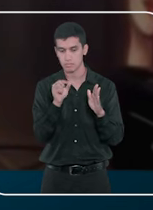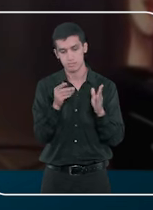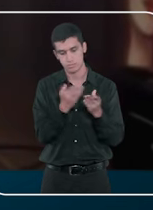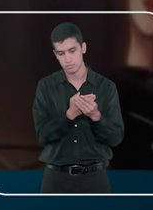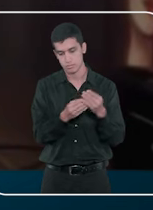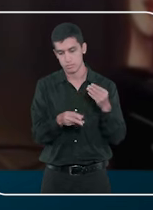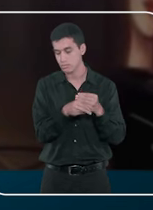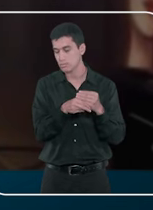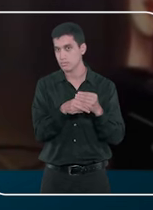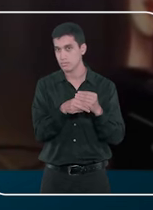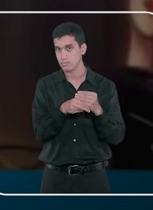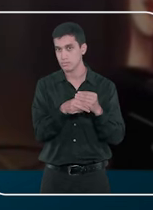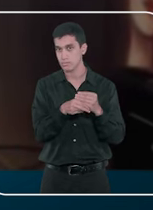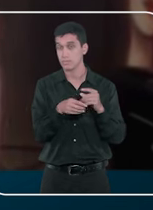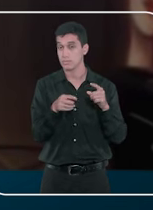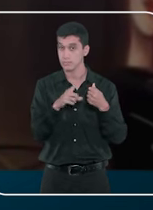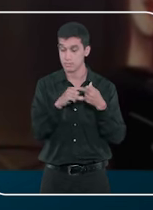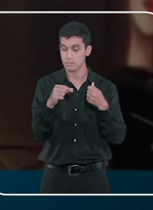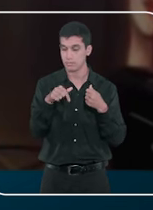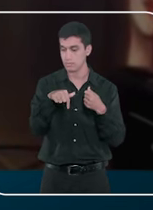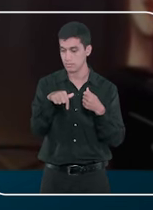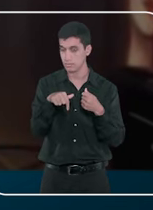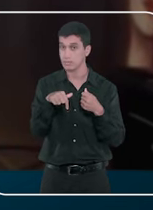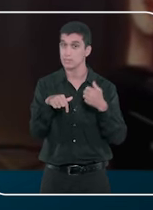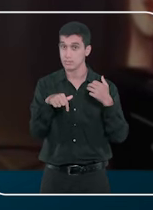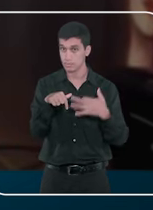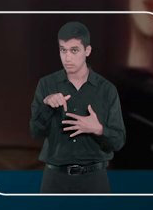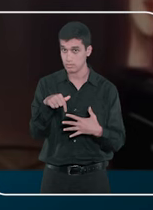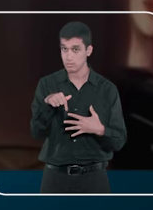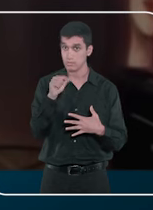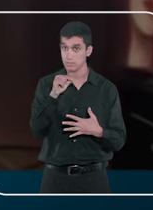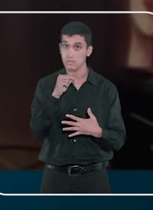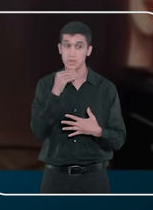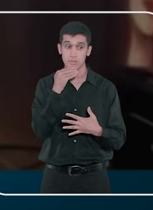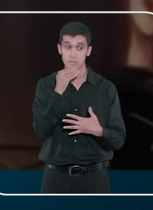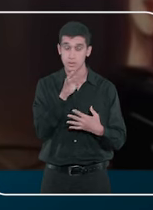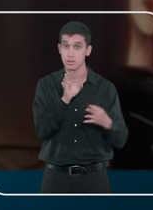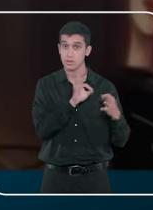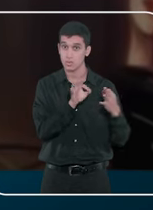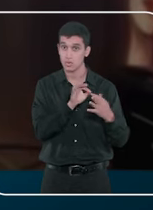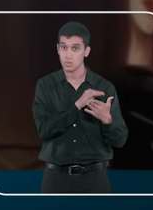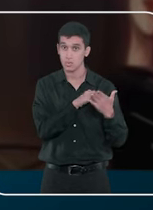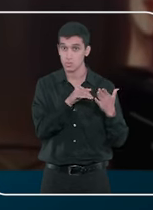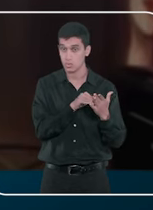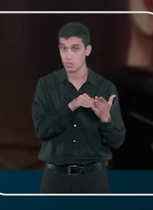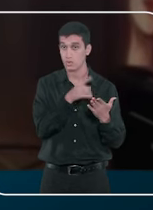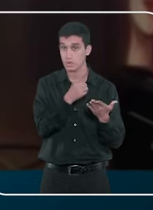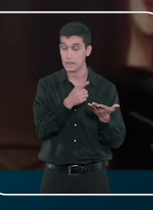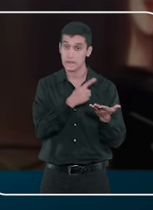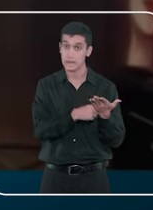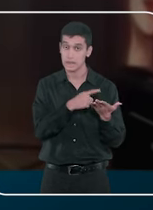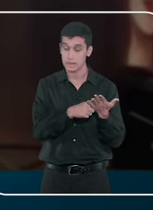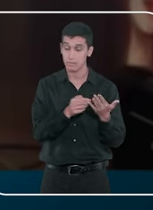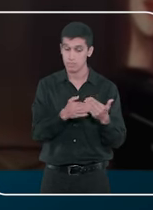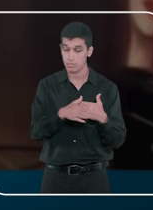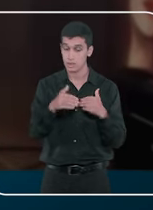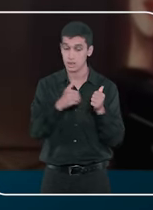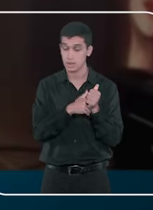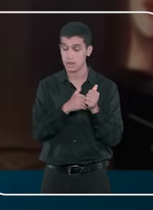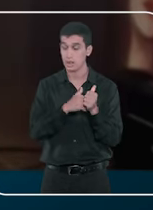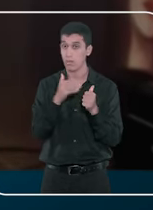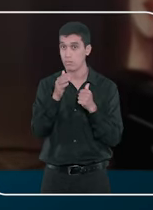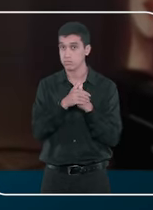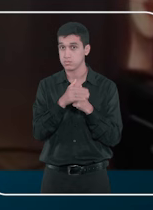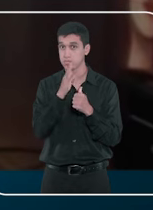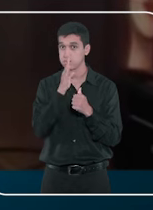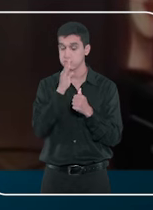homologação, certo? O artigo 7º menciona que o pedido de homologação de acordo será sigilosamente